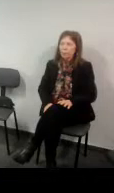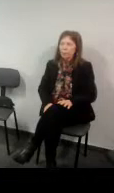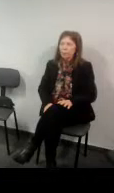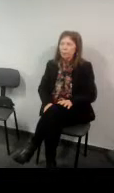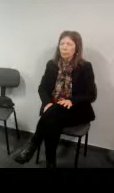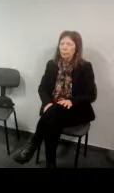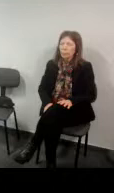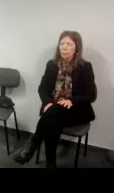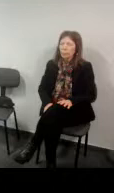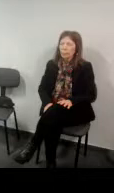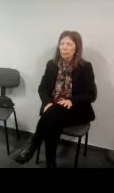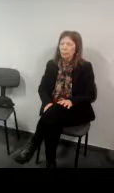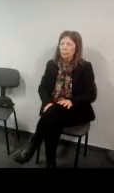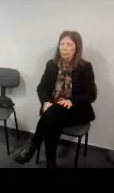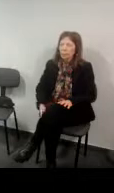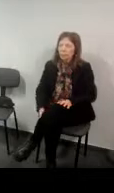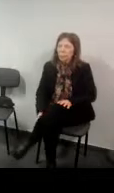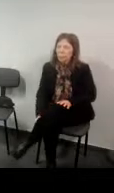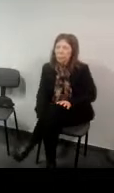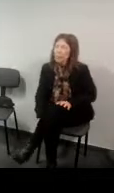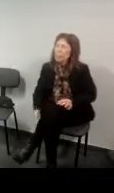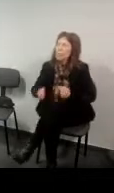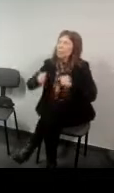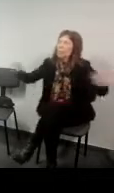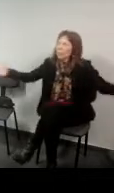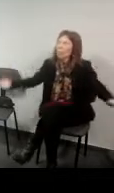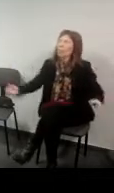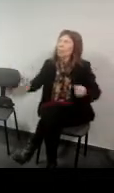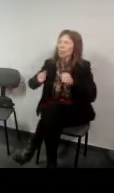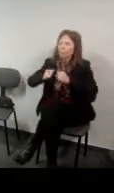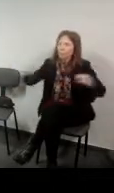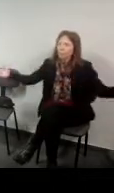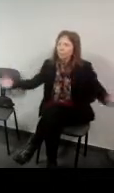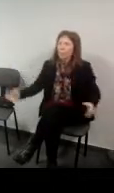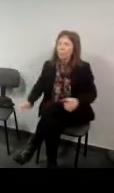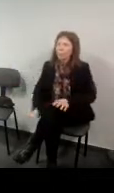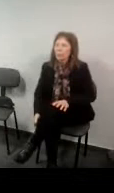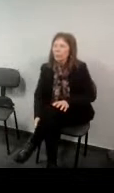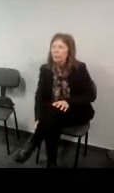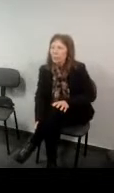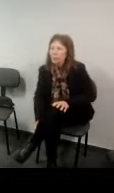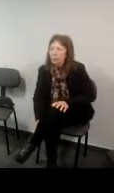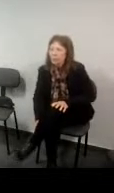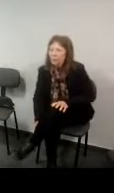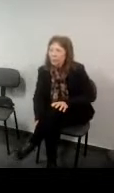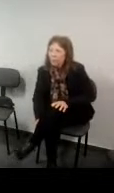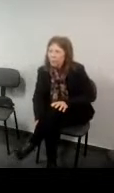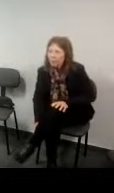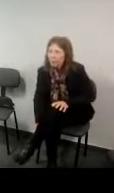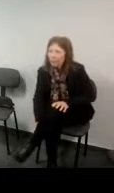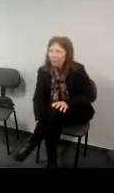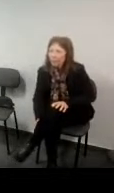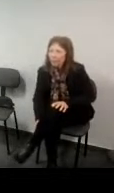e jogava essa energia para baixo também, funciona. Mas esse outro é melhor. Não, questão de novo, fala de melhor, que eu sei